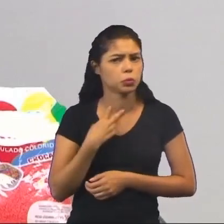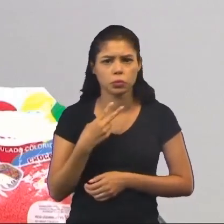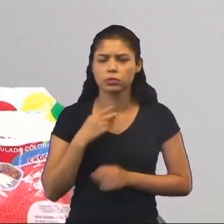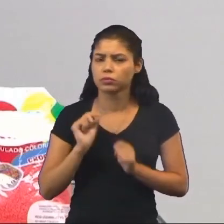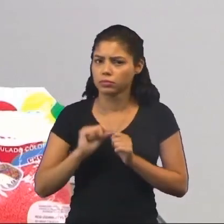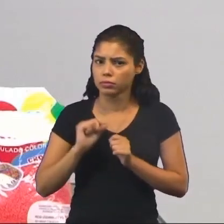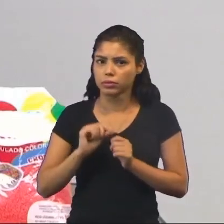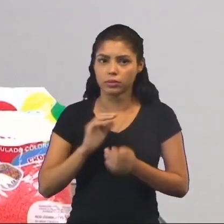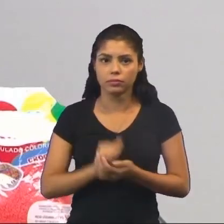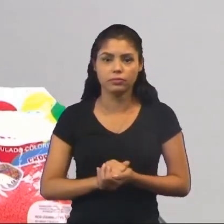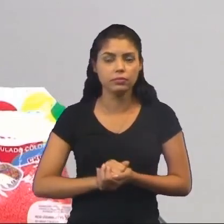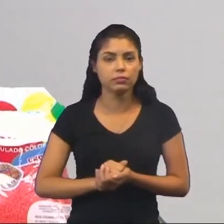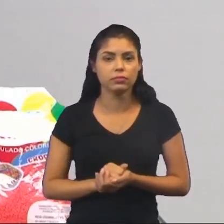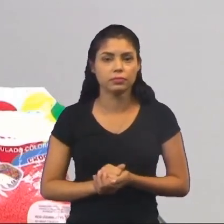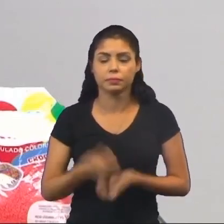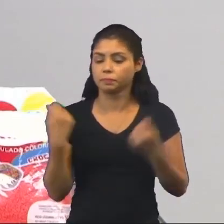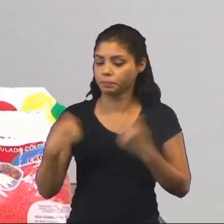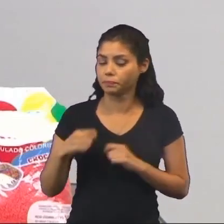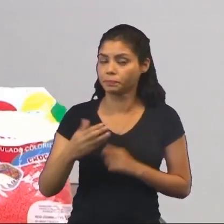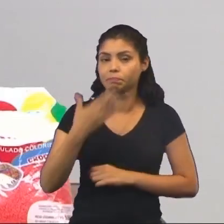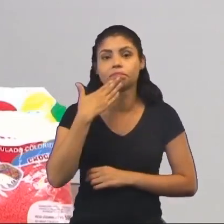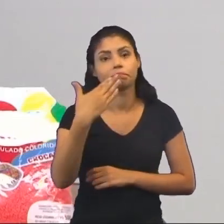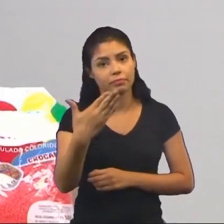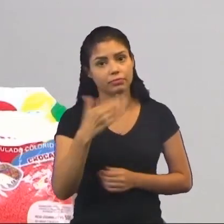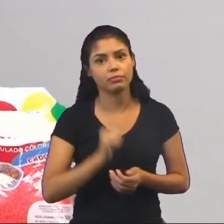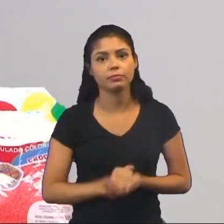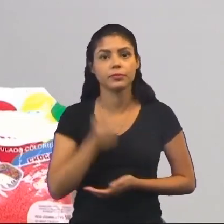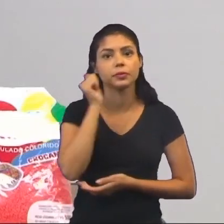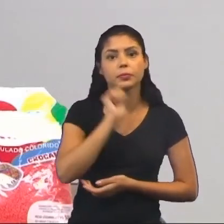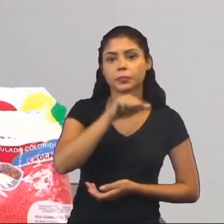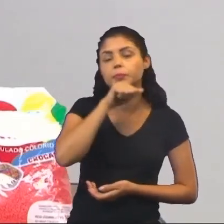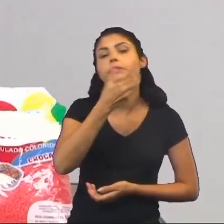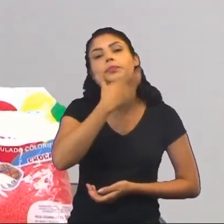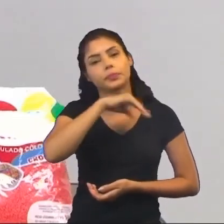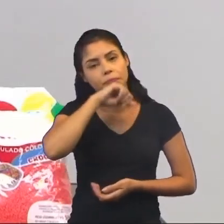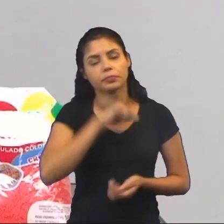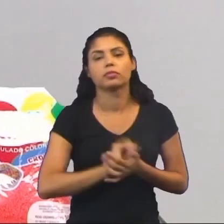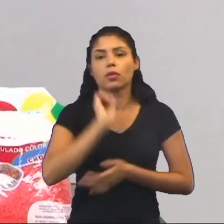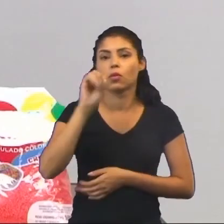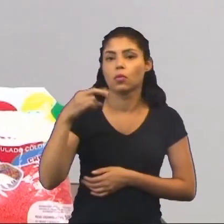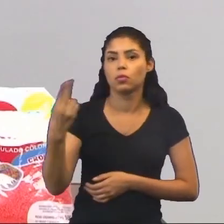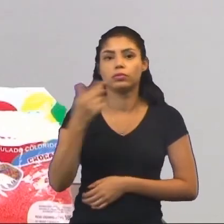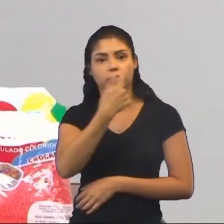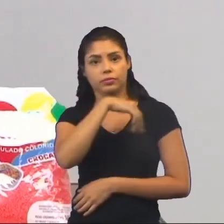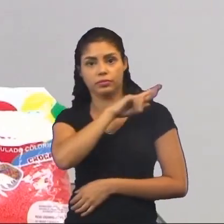possam fazer. É claro que vocês precisam pedir ao papai, à mamãe ou